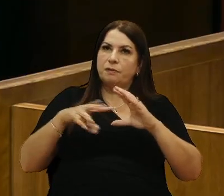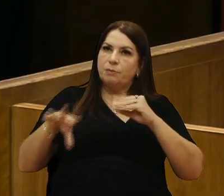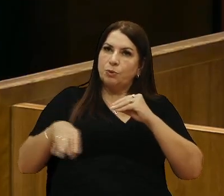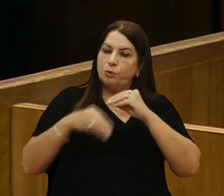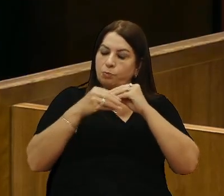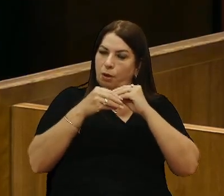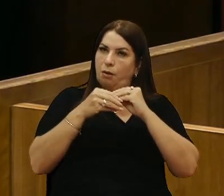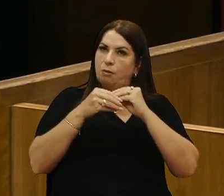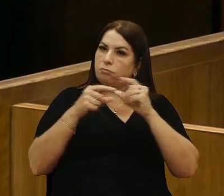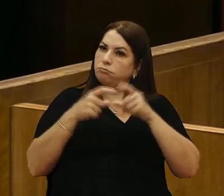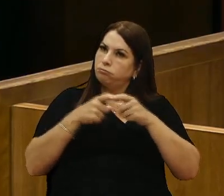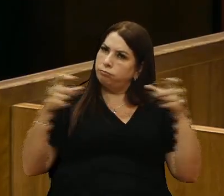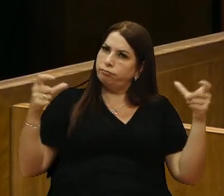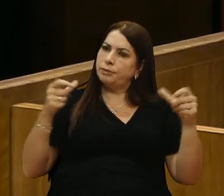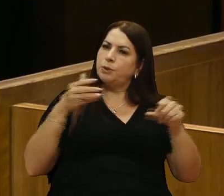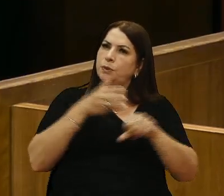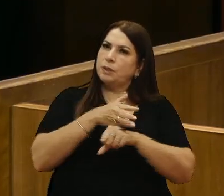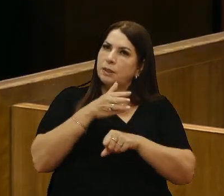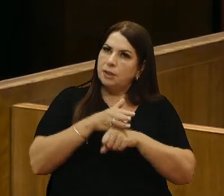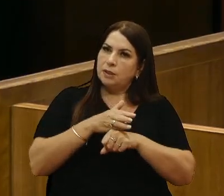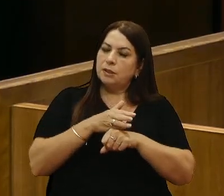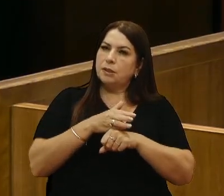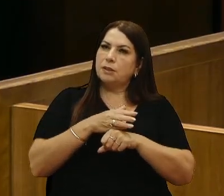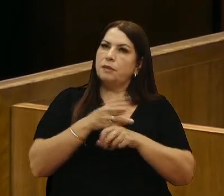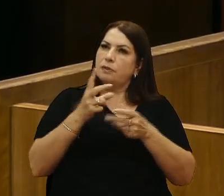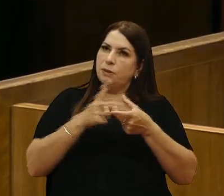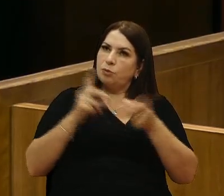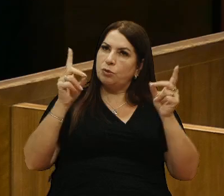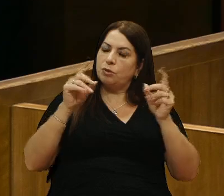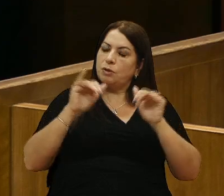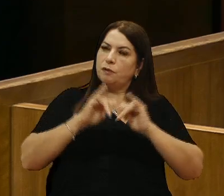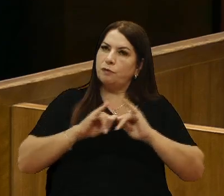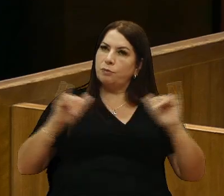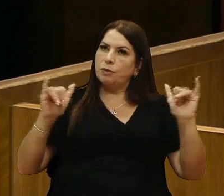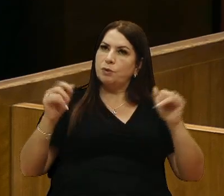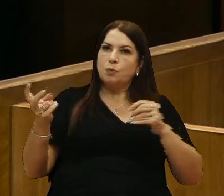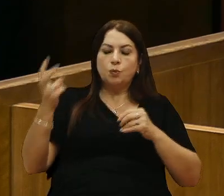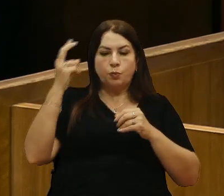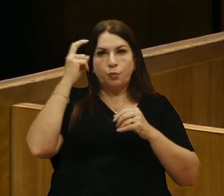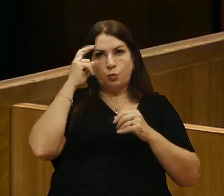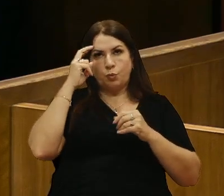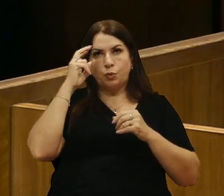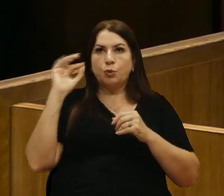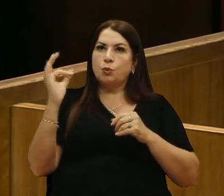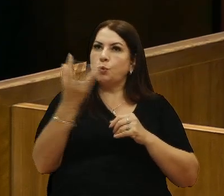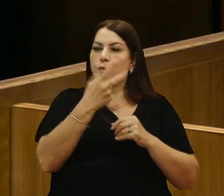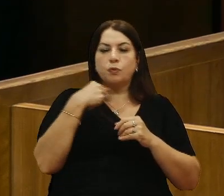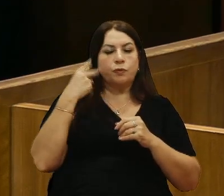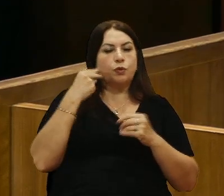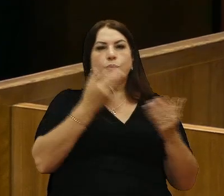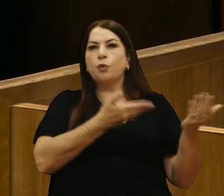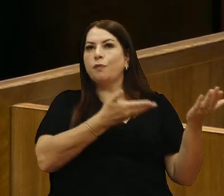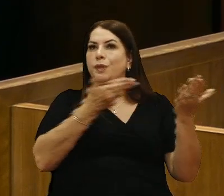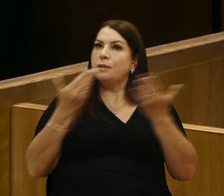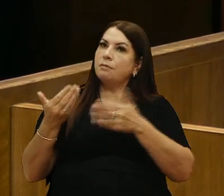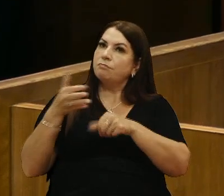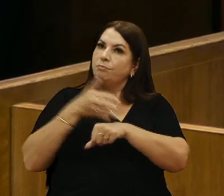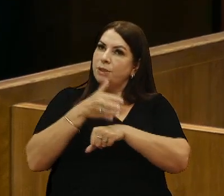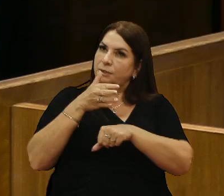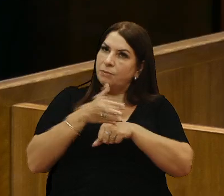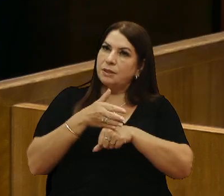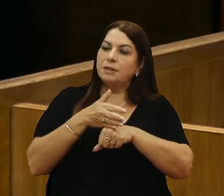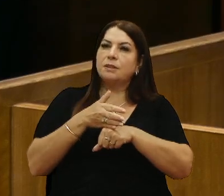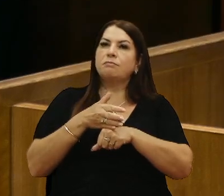somar, vem para ampliar o acesso, vem democratizar a informação e a cultura. Todos os vereadores estão convidados a participar